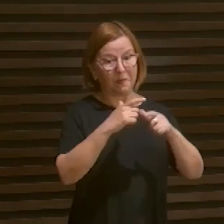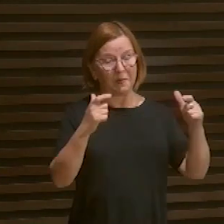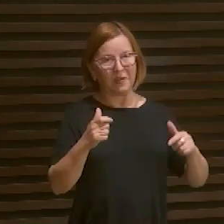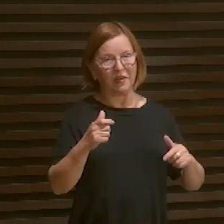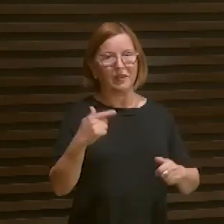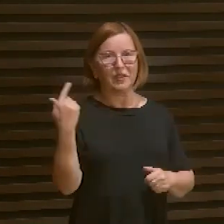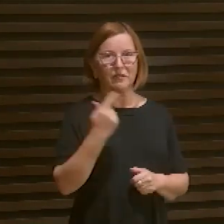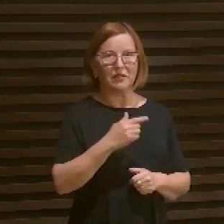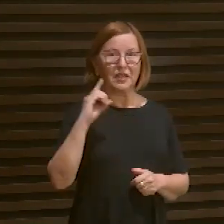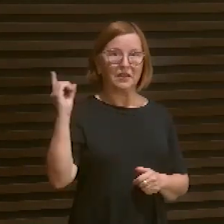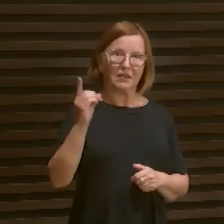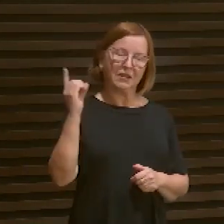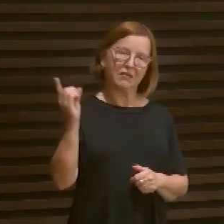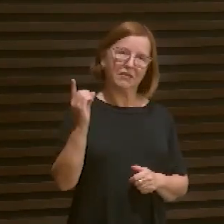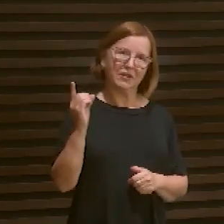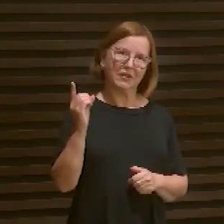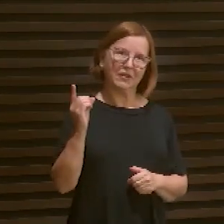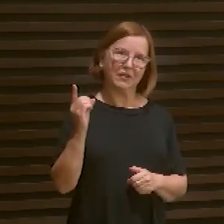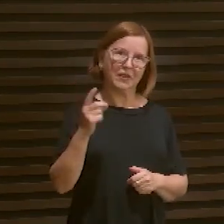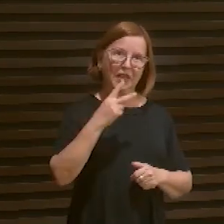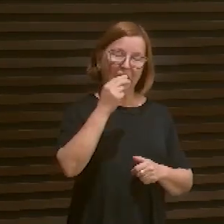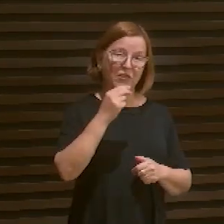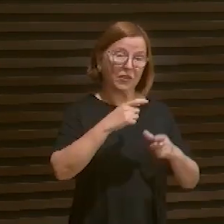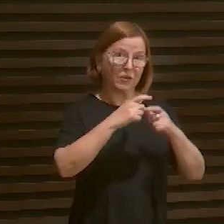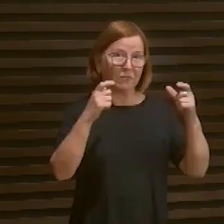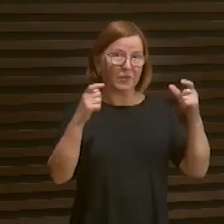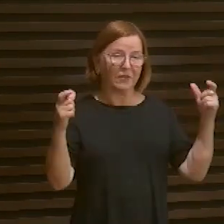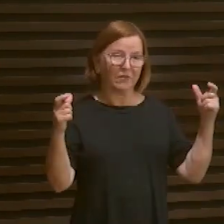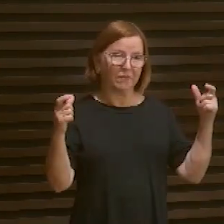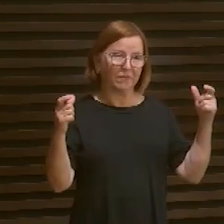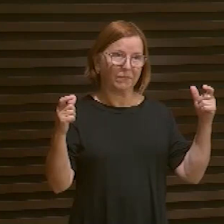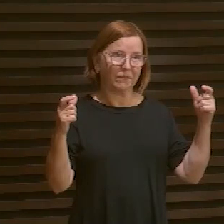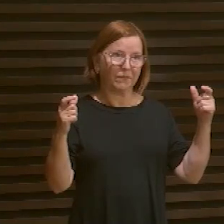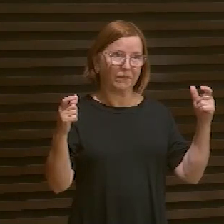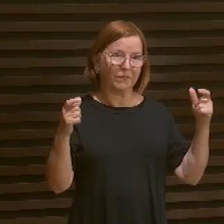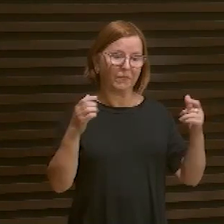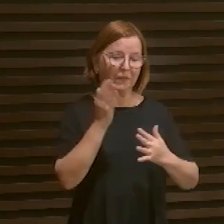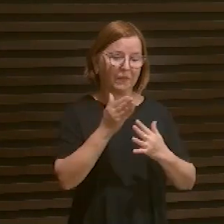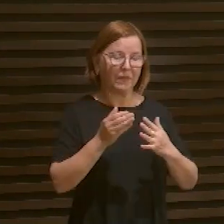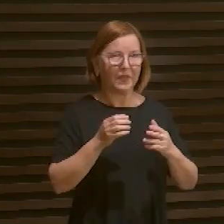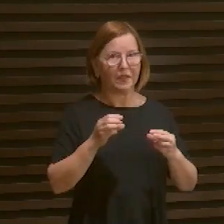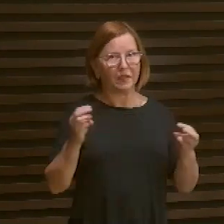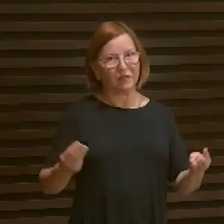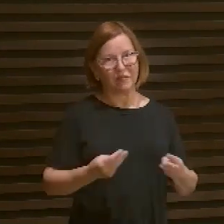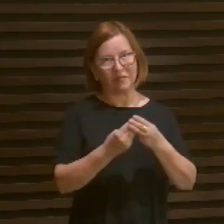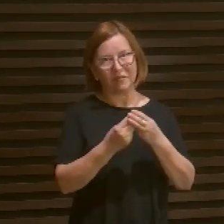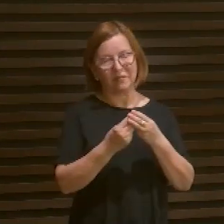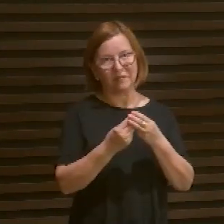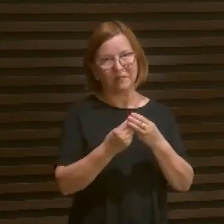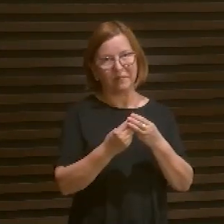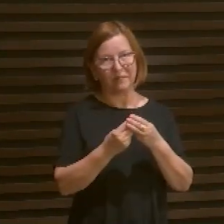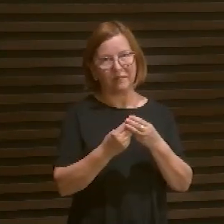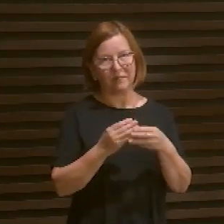o maior personagem dos judeus. E ele então vai colocar